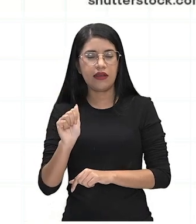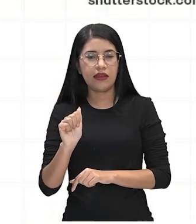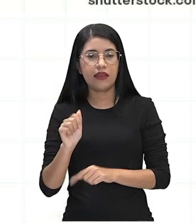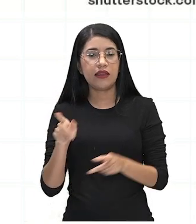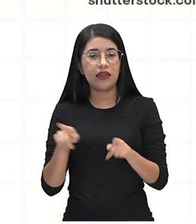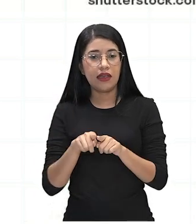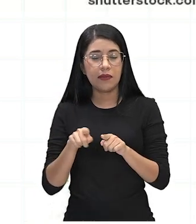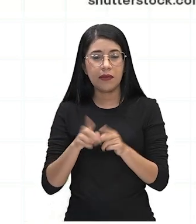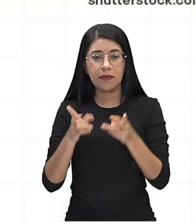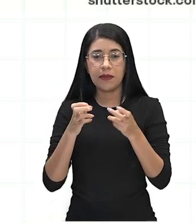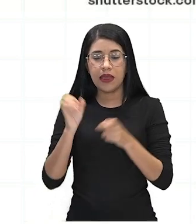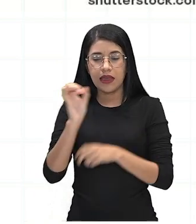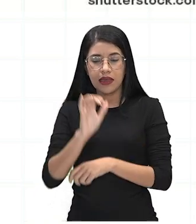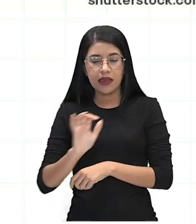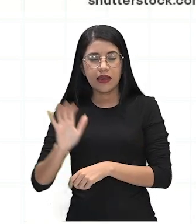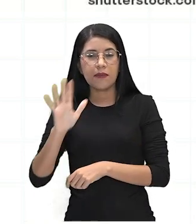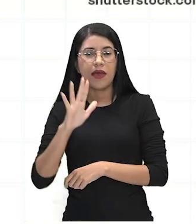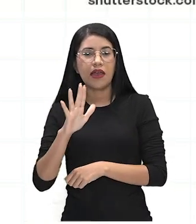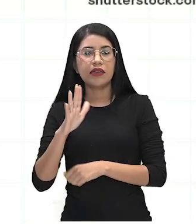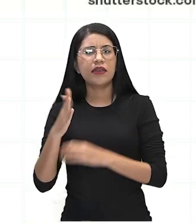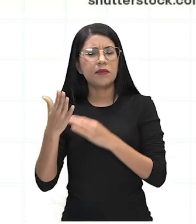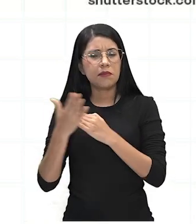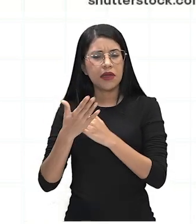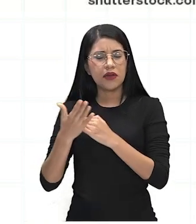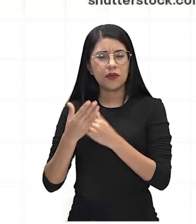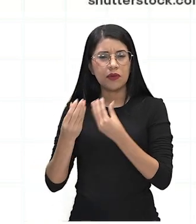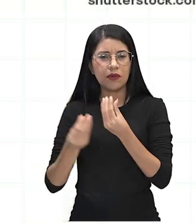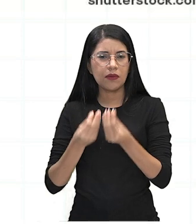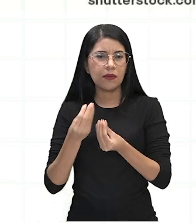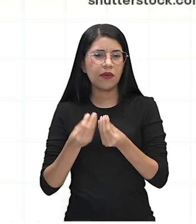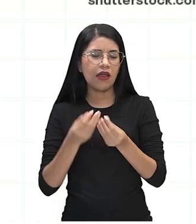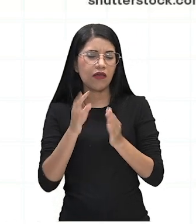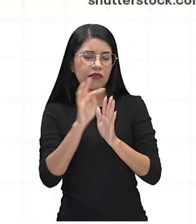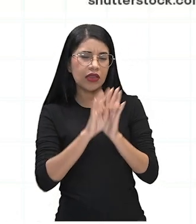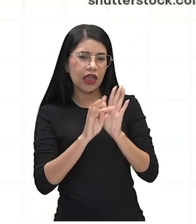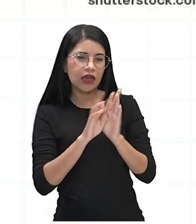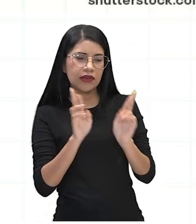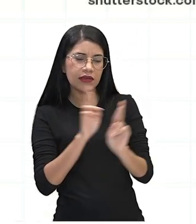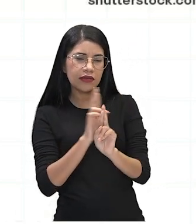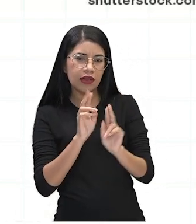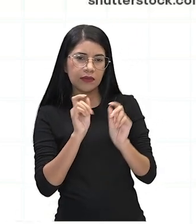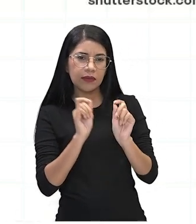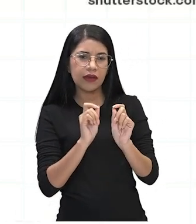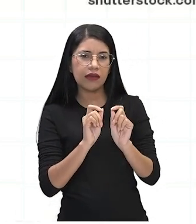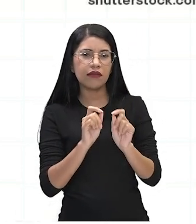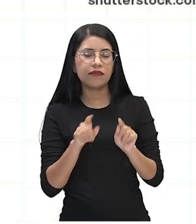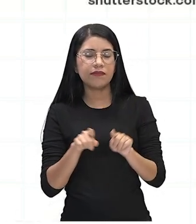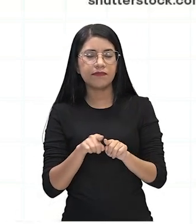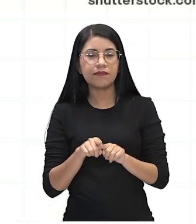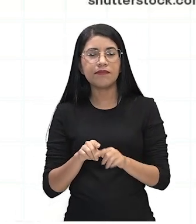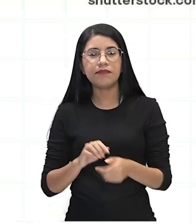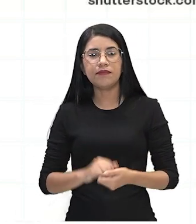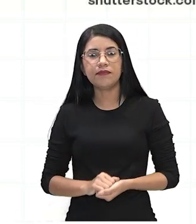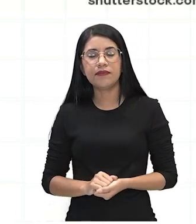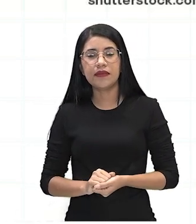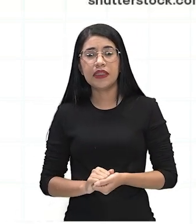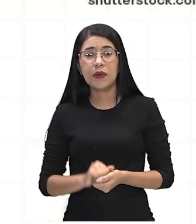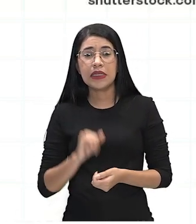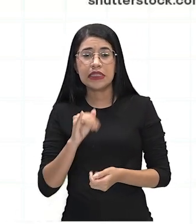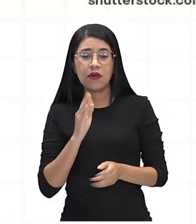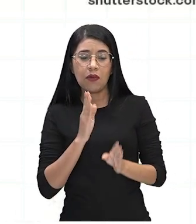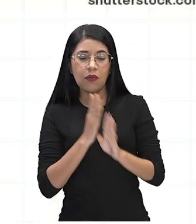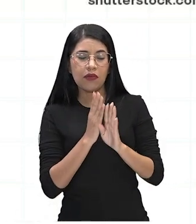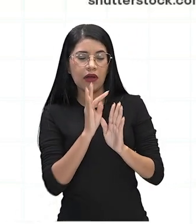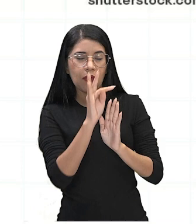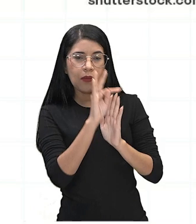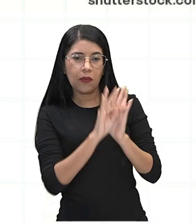imagens. As imagens também nos ajudam a entender sobre o que trata o texto, ok? Mas me deparei com um texto em língua inglesa, o que eu